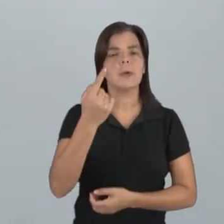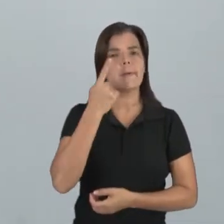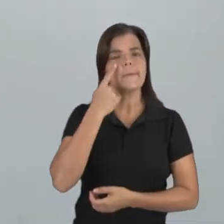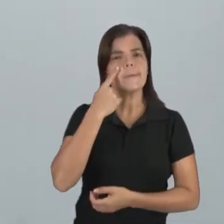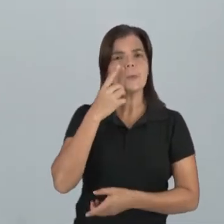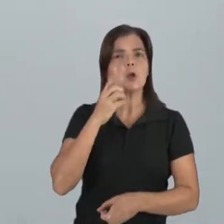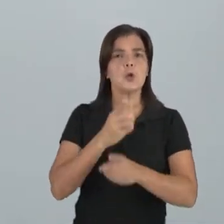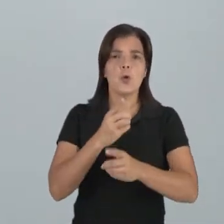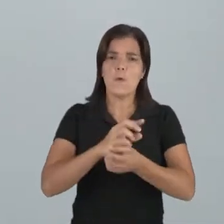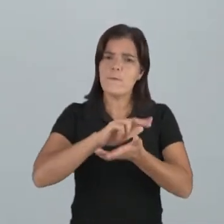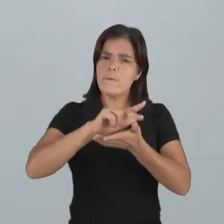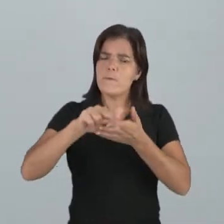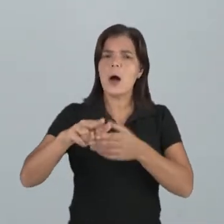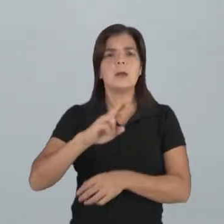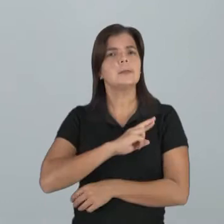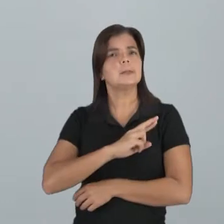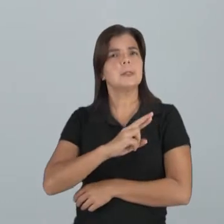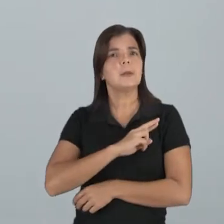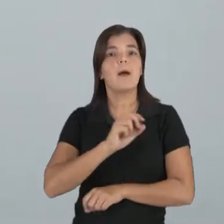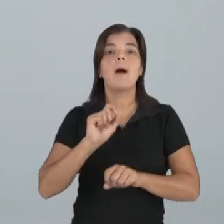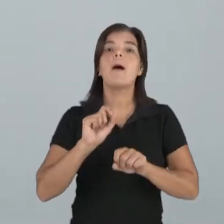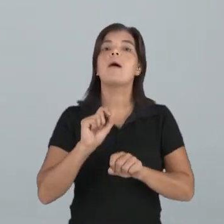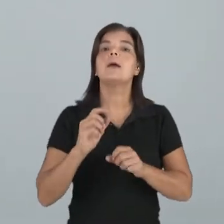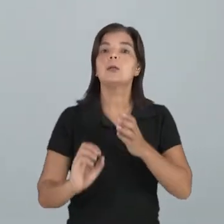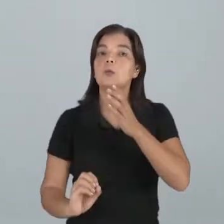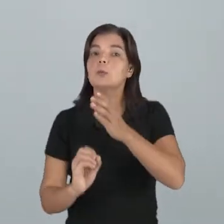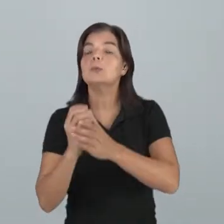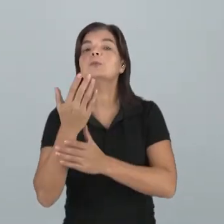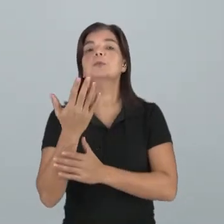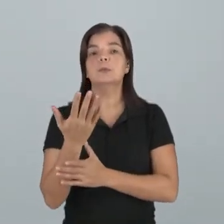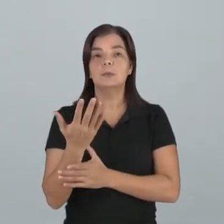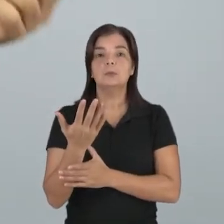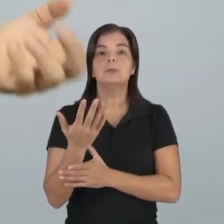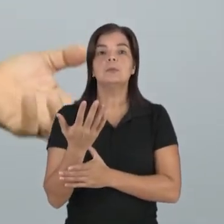descobre que uma porção de religiões tem até a sua origem